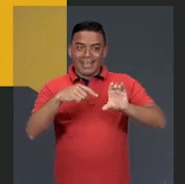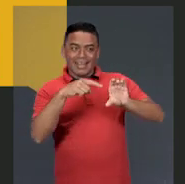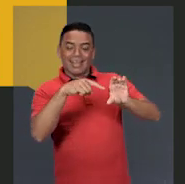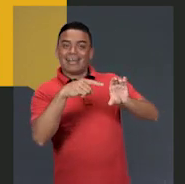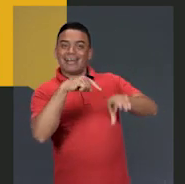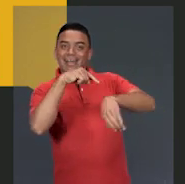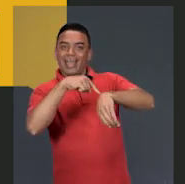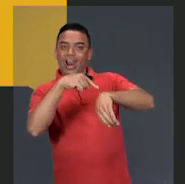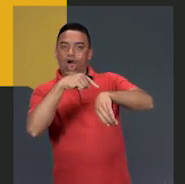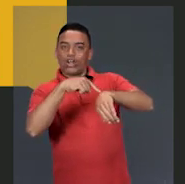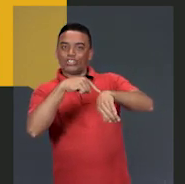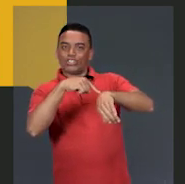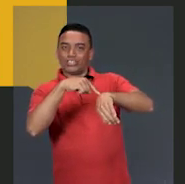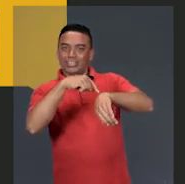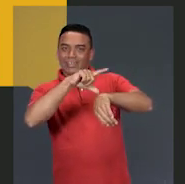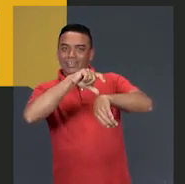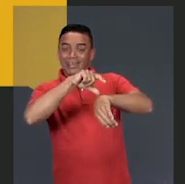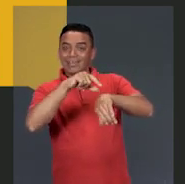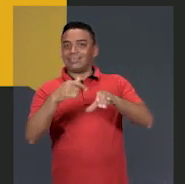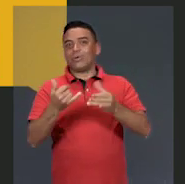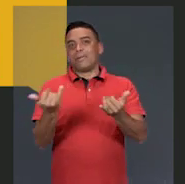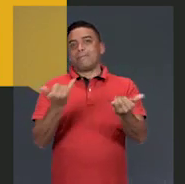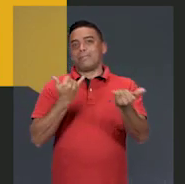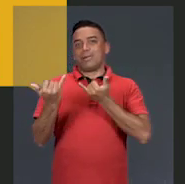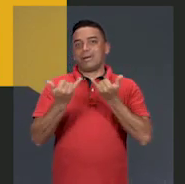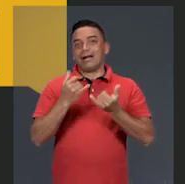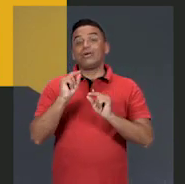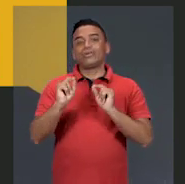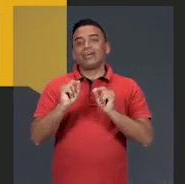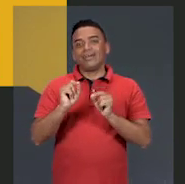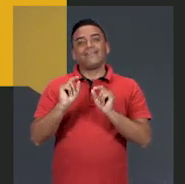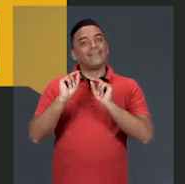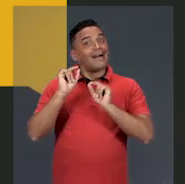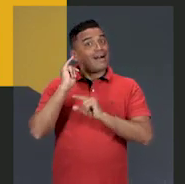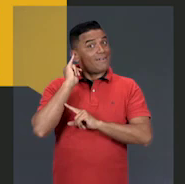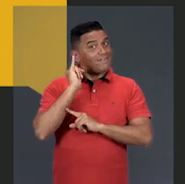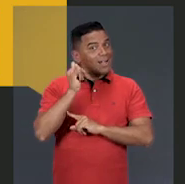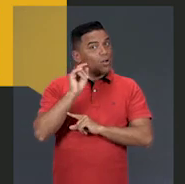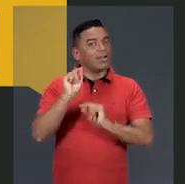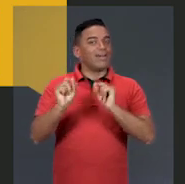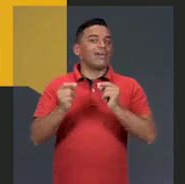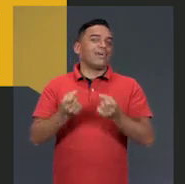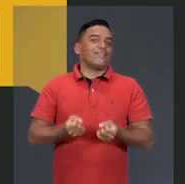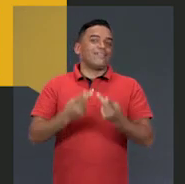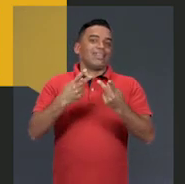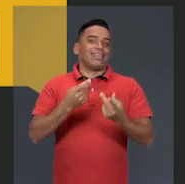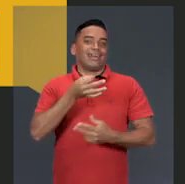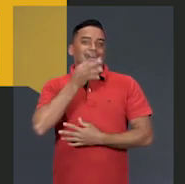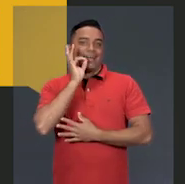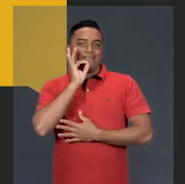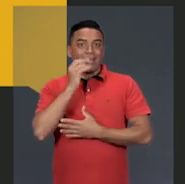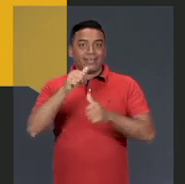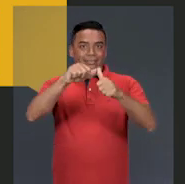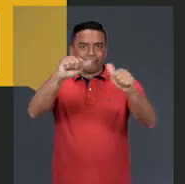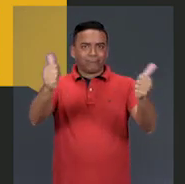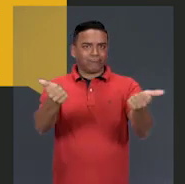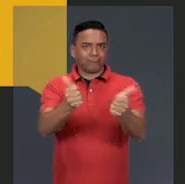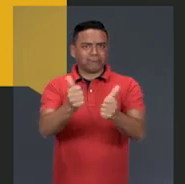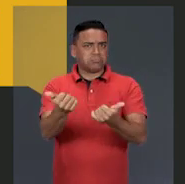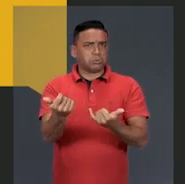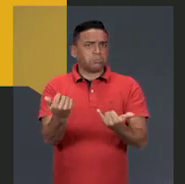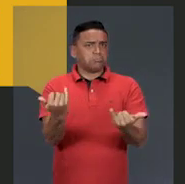Então, provavelmente, uma propaganda sobre café. Essa imagem, pelo menos para mim, ela me desperta